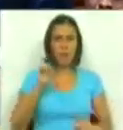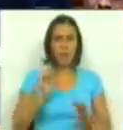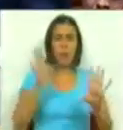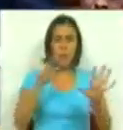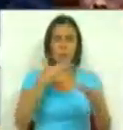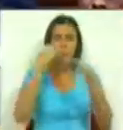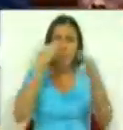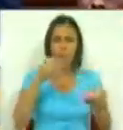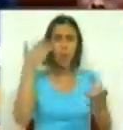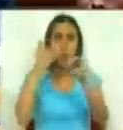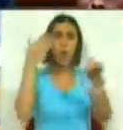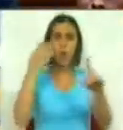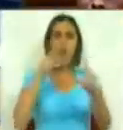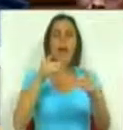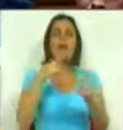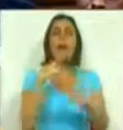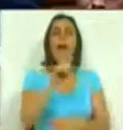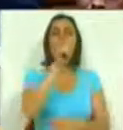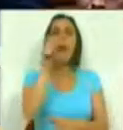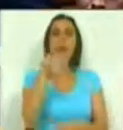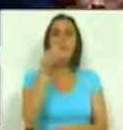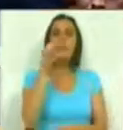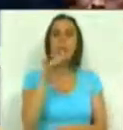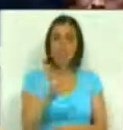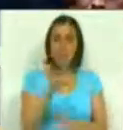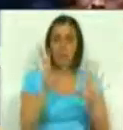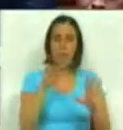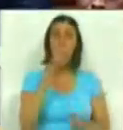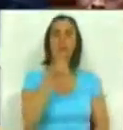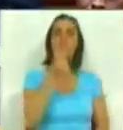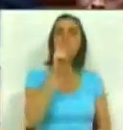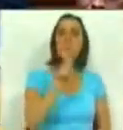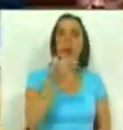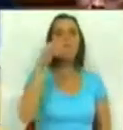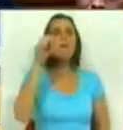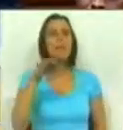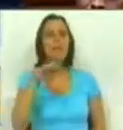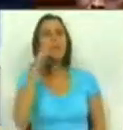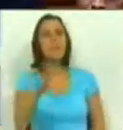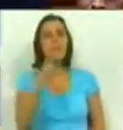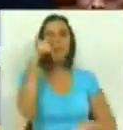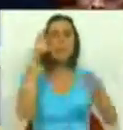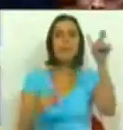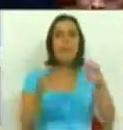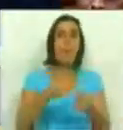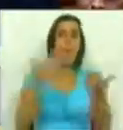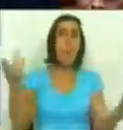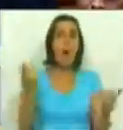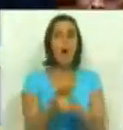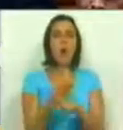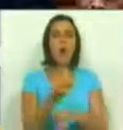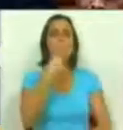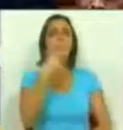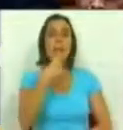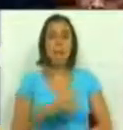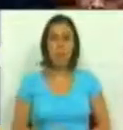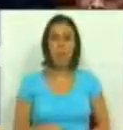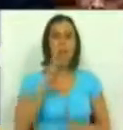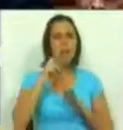Mas vamos em concreto à questão formulada pelo PCP. Diz o Bloco de Esquerda e o PCP que as pessoas não têm dinheiro para comprar